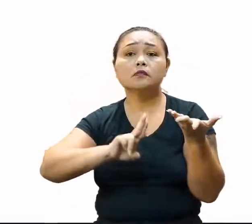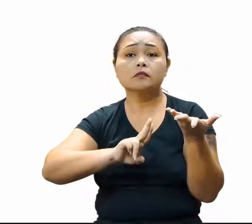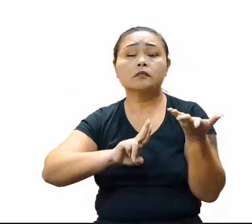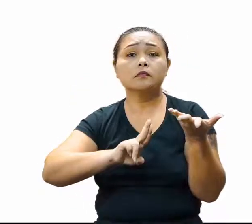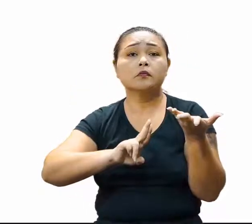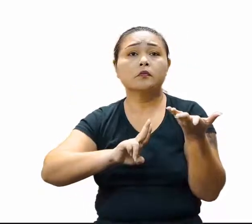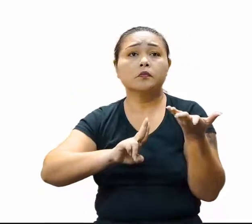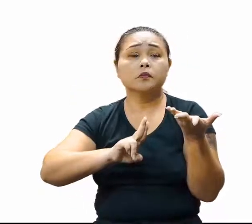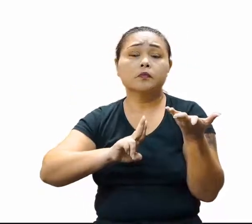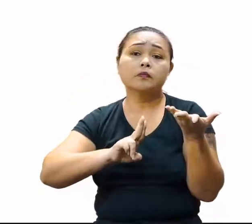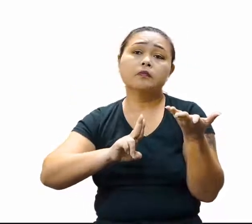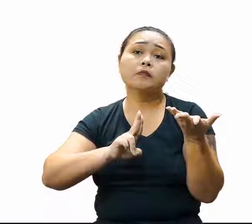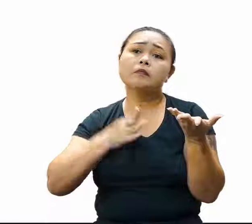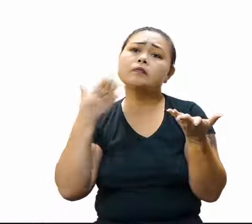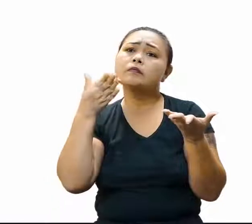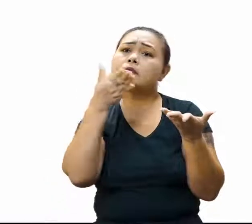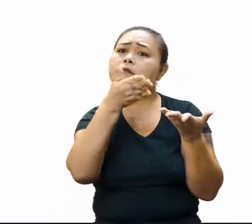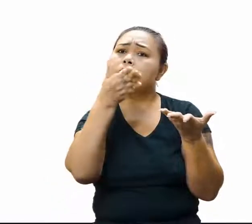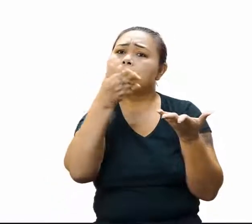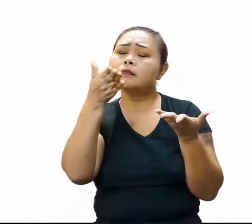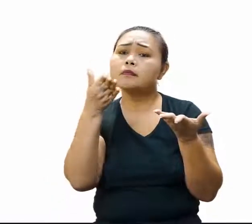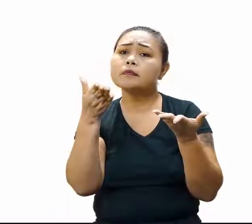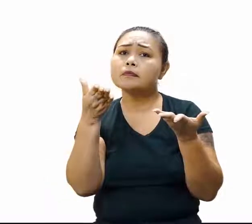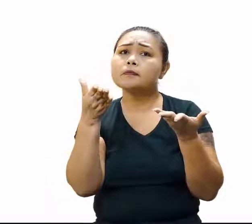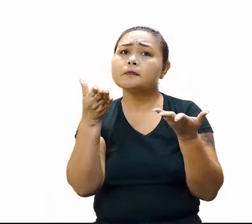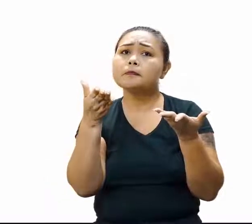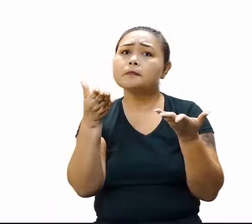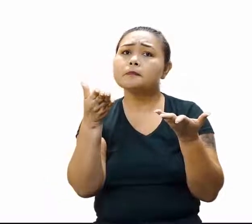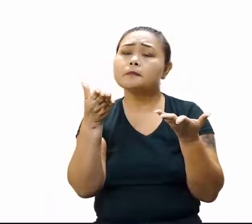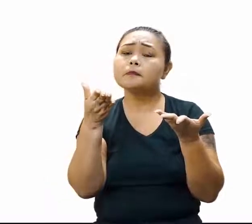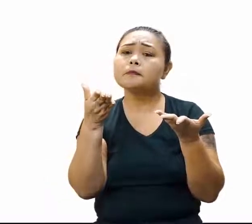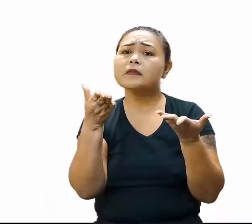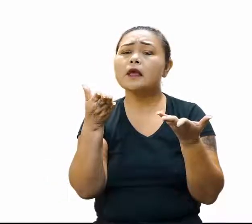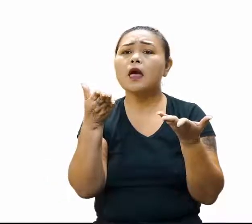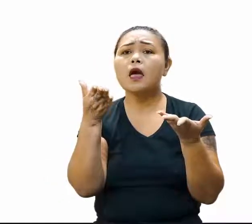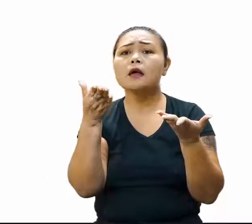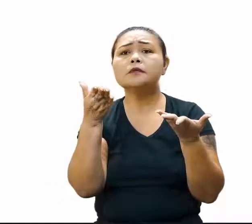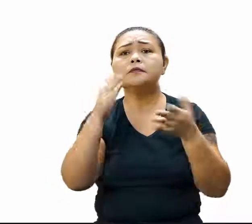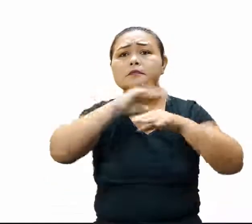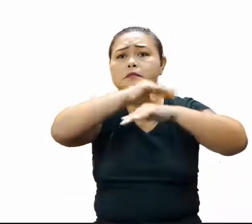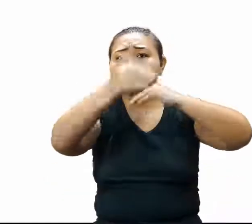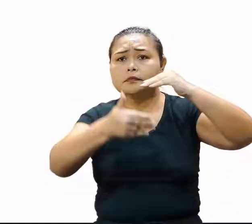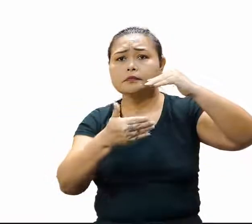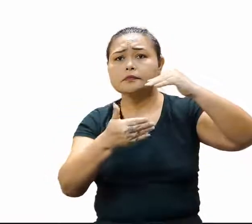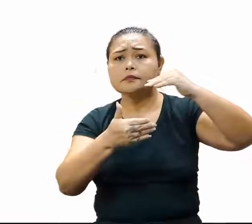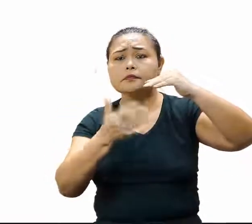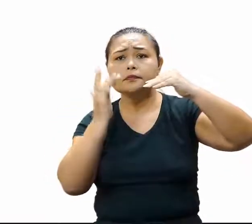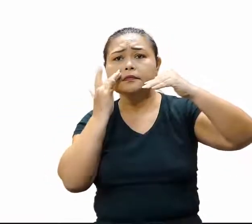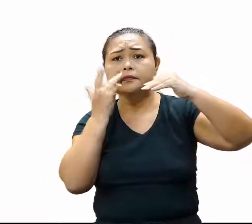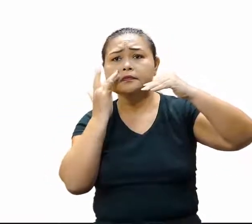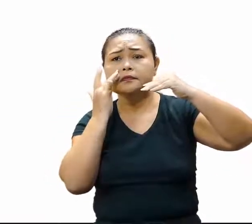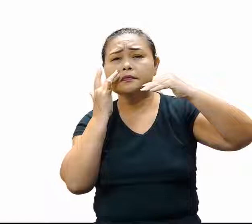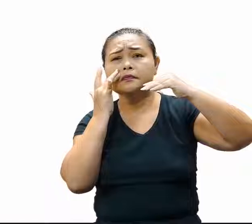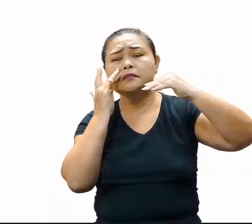utilizados para essas empreitadas mineradoras eram